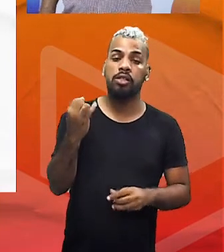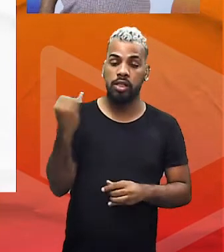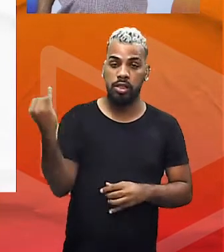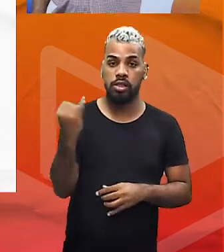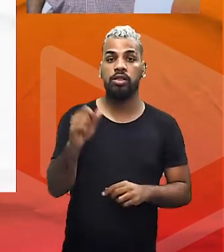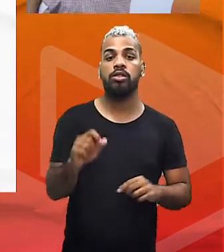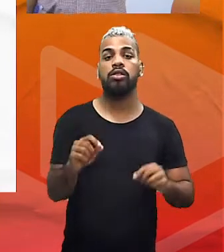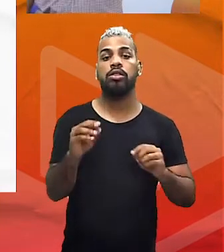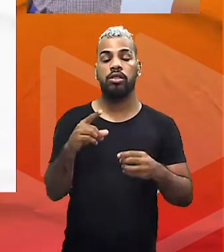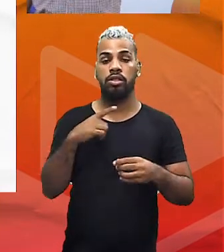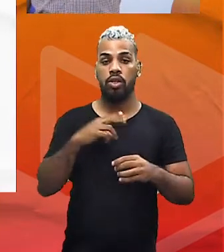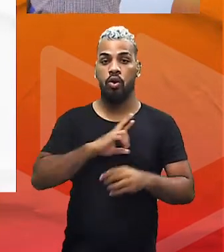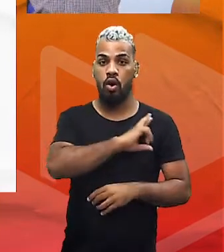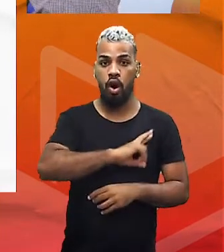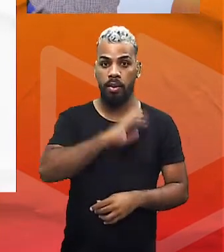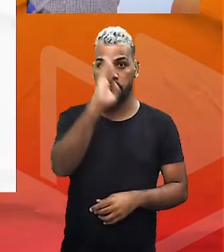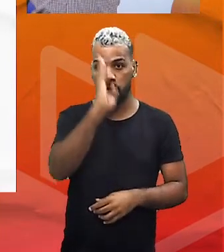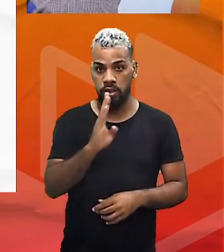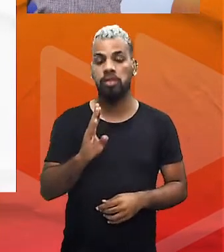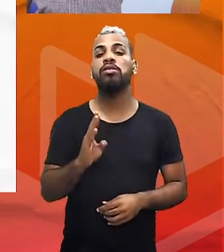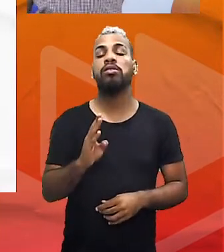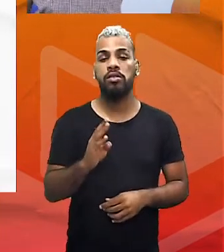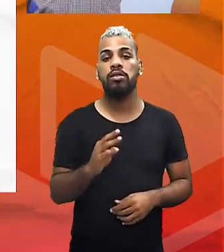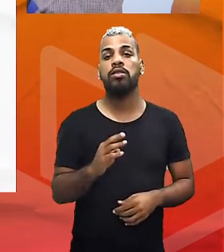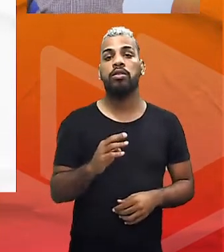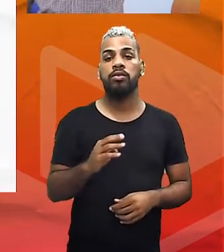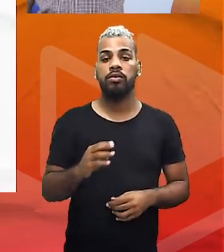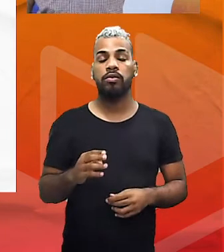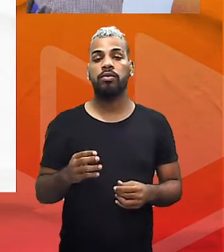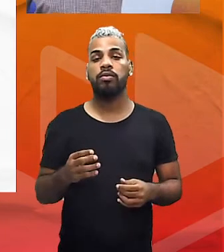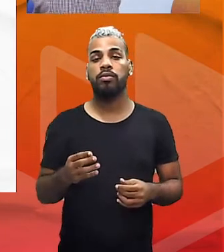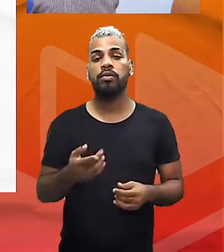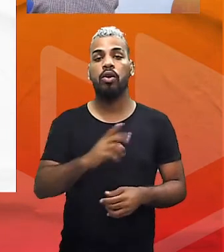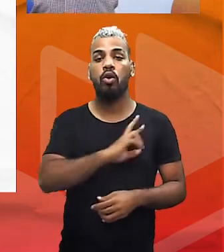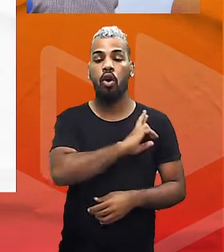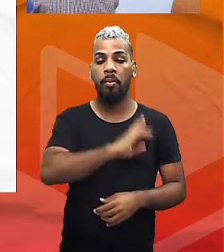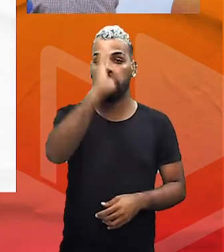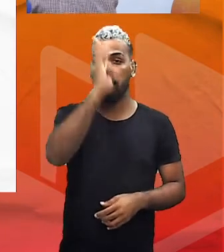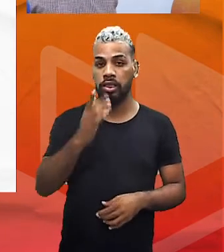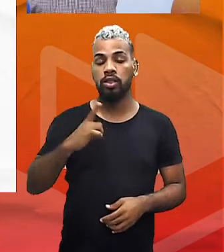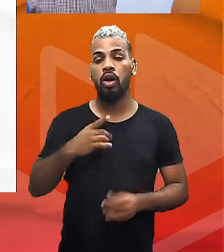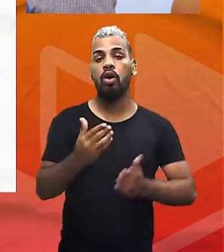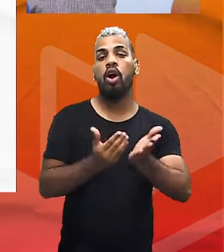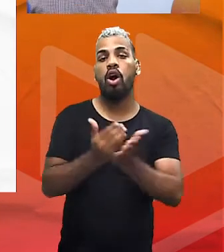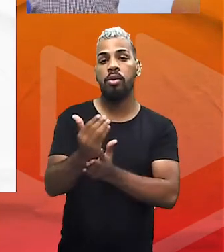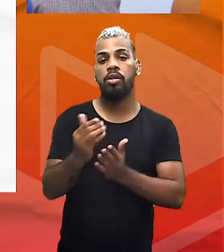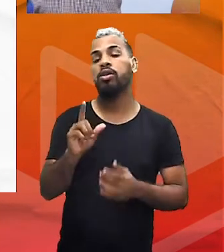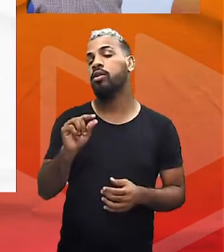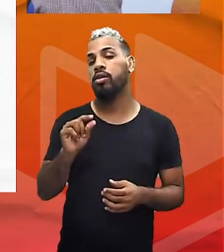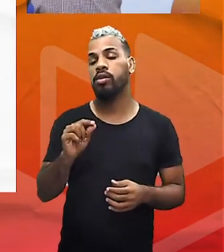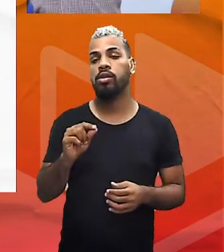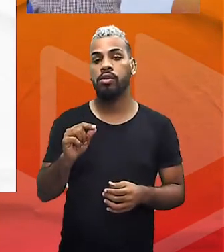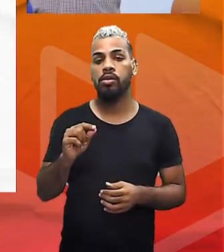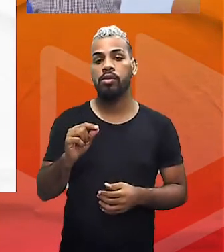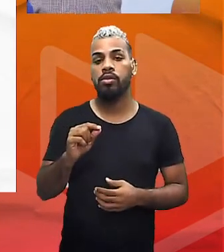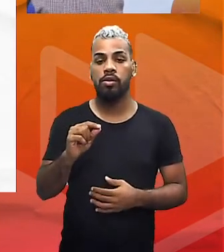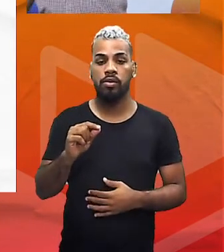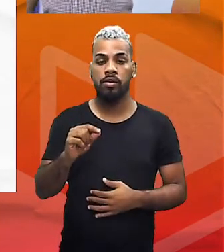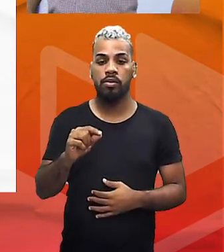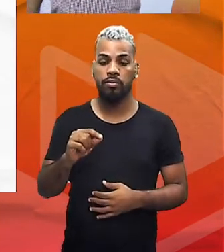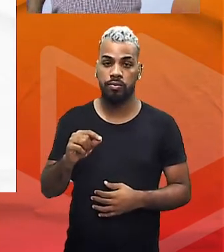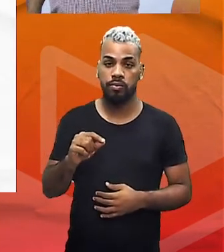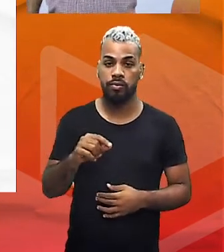dentro do romance brasileiro, né? Ele é que sedimenta. O romance no Brasil começa com a Moreninha, né, e com o